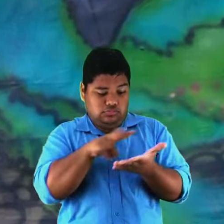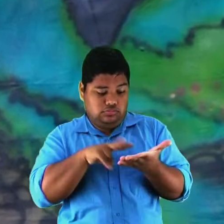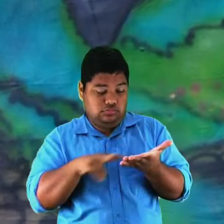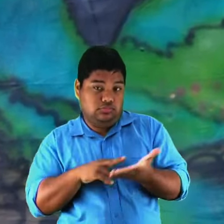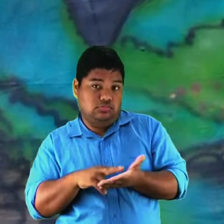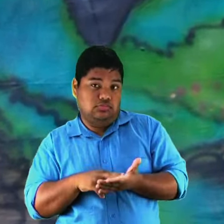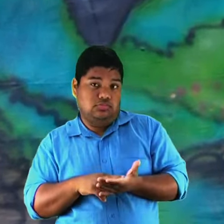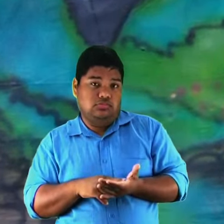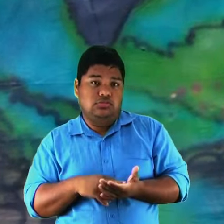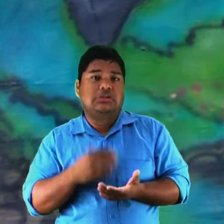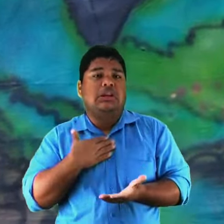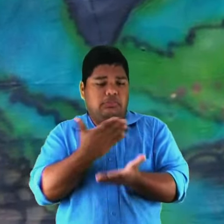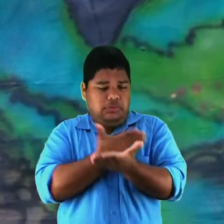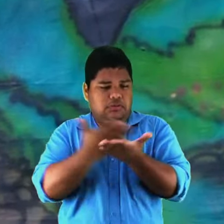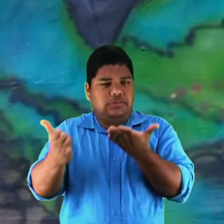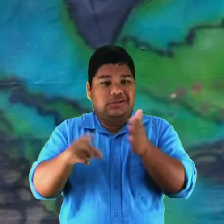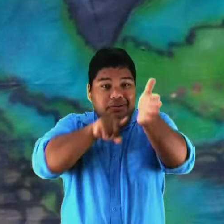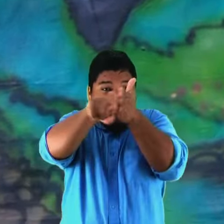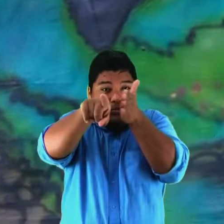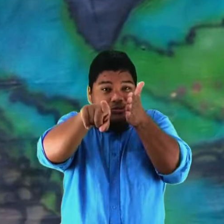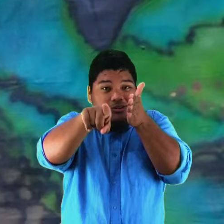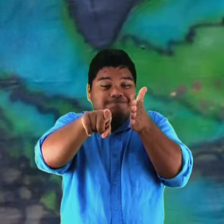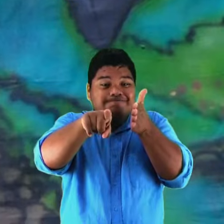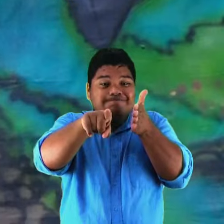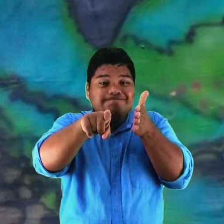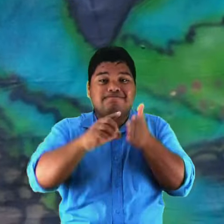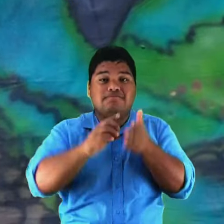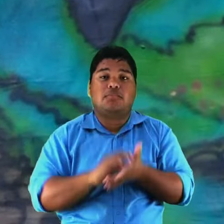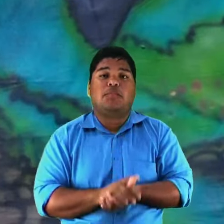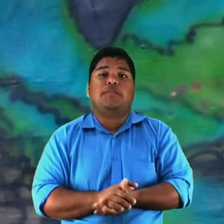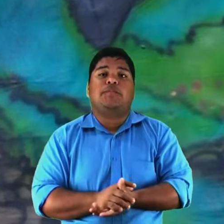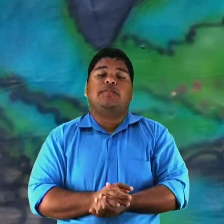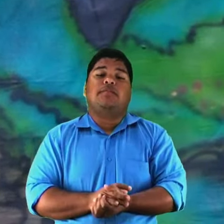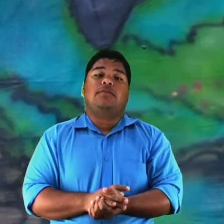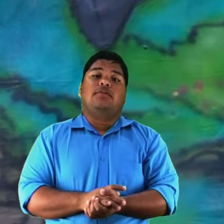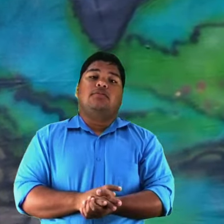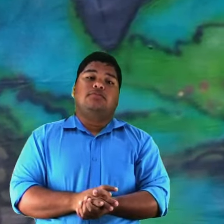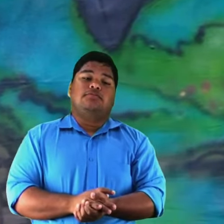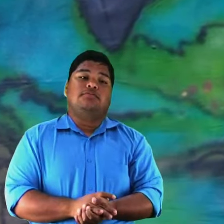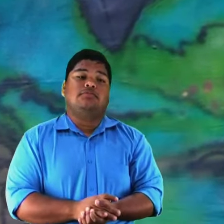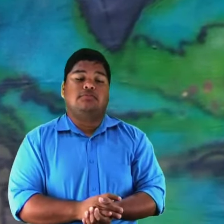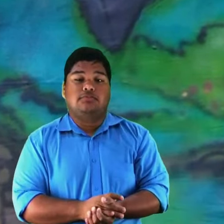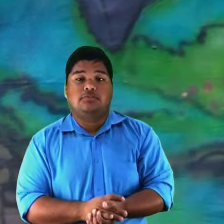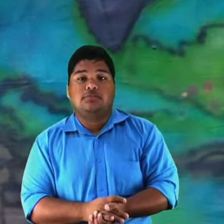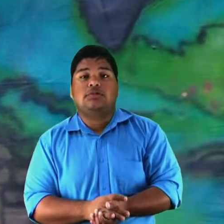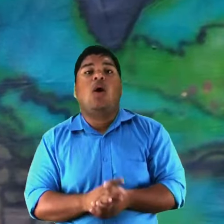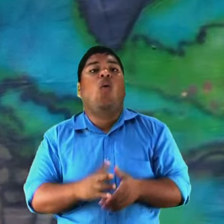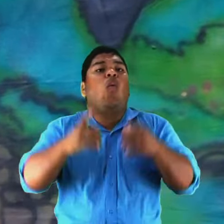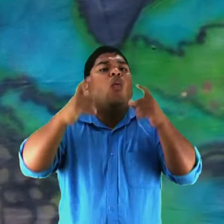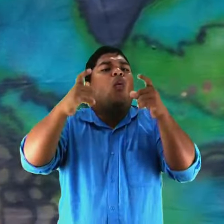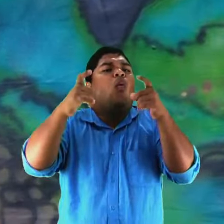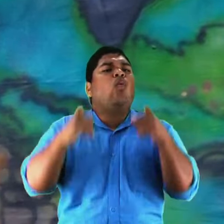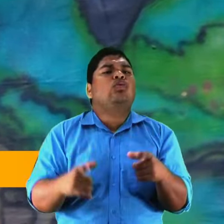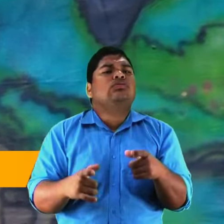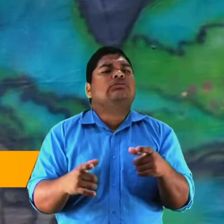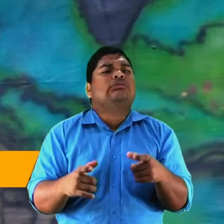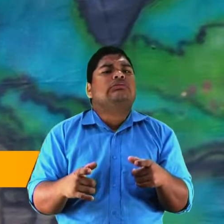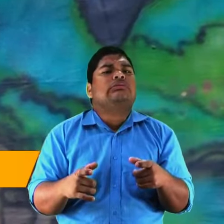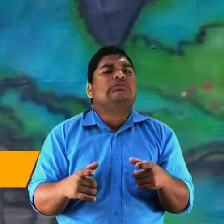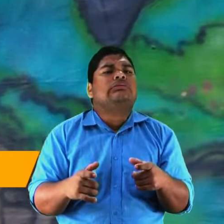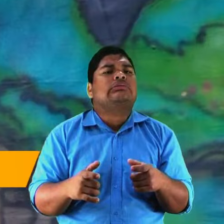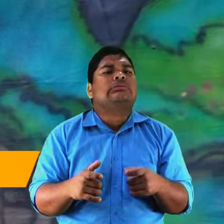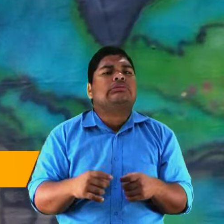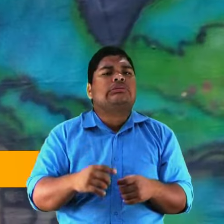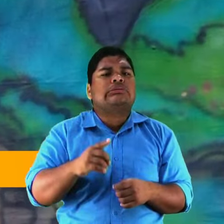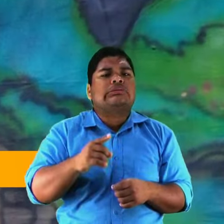com uma pergunta, que vai nos levar ao final para a segunda afirmação. Onde está o meu